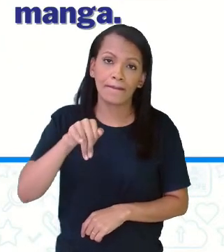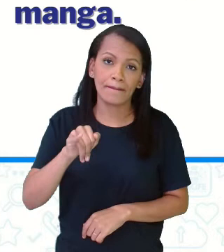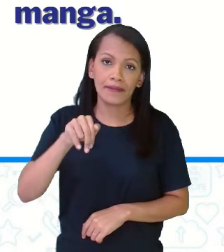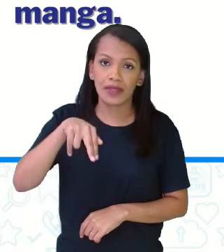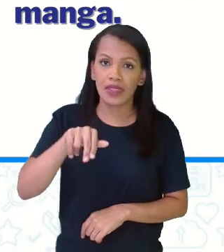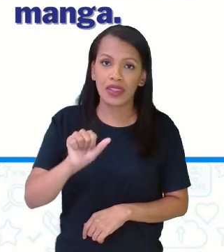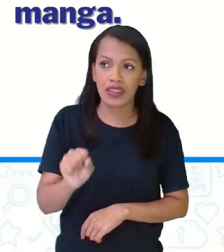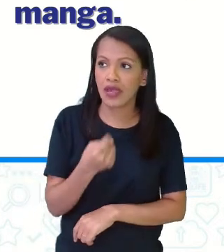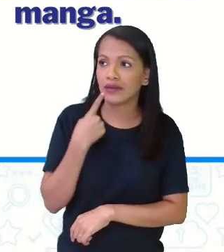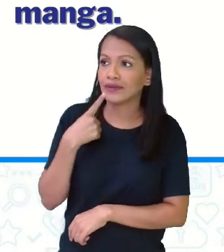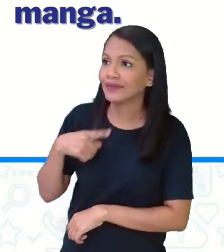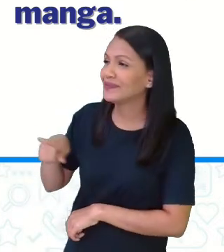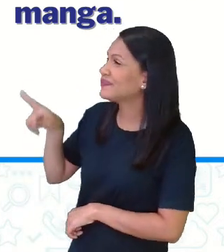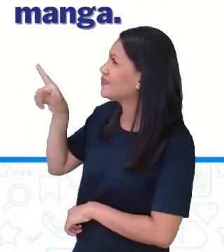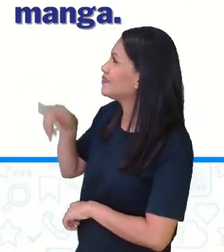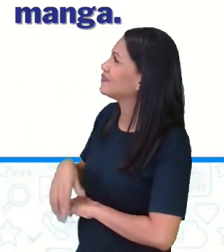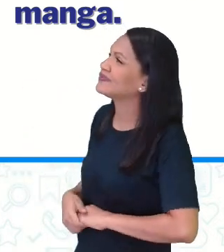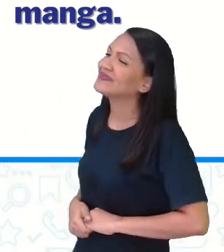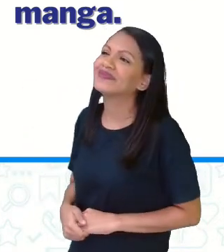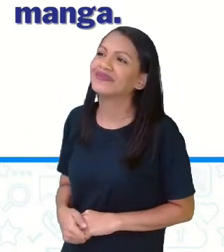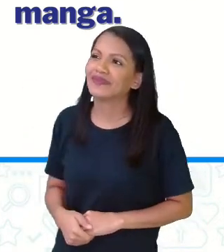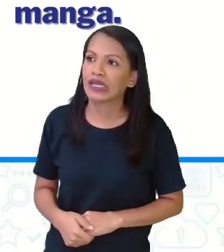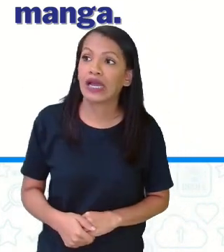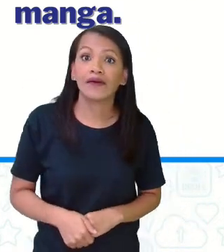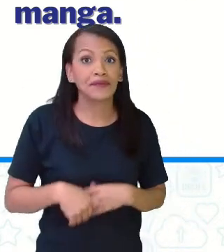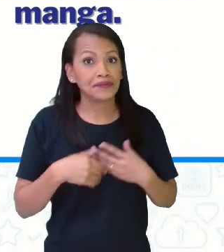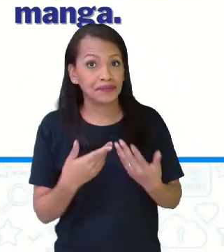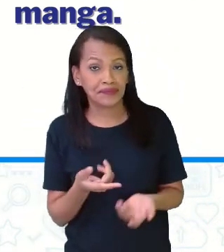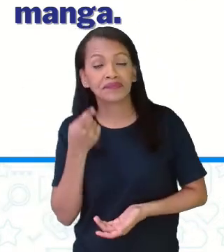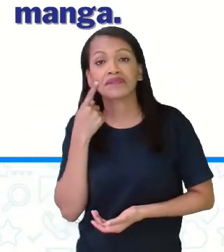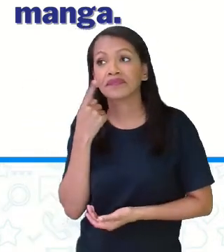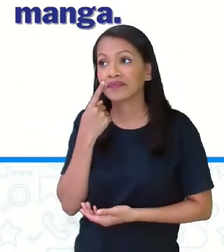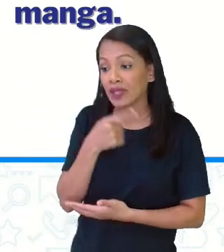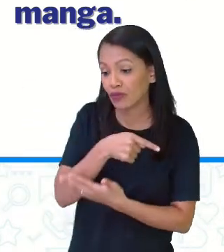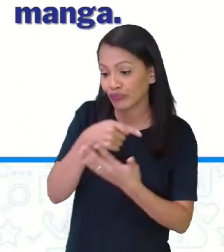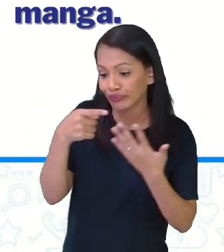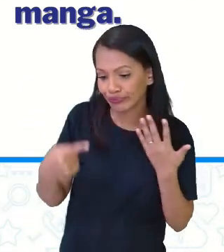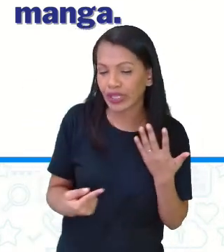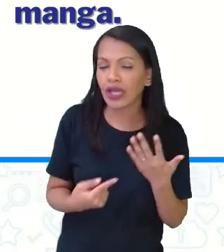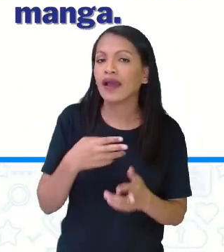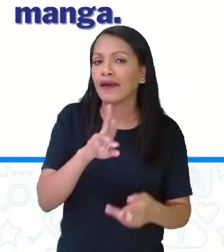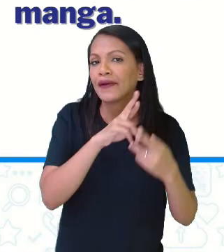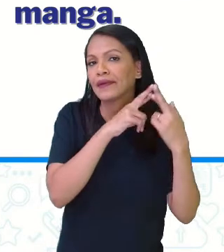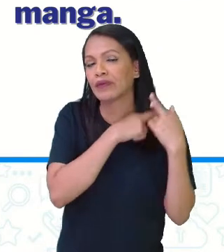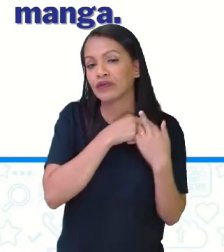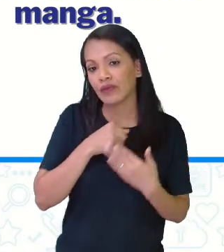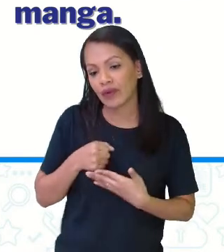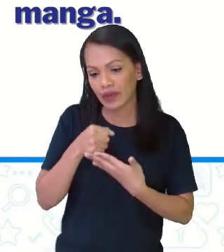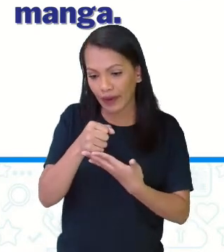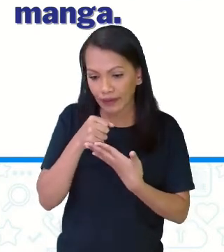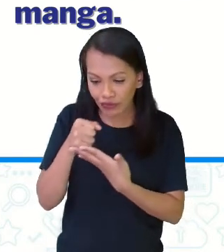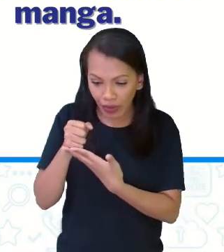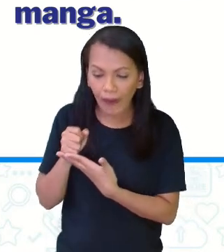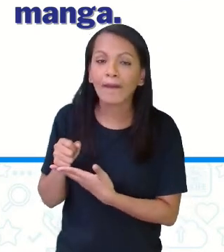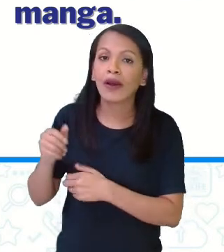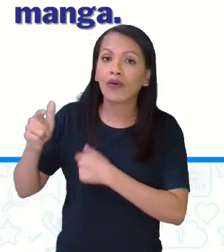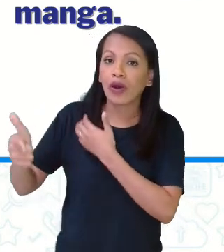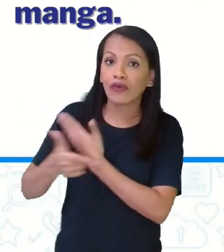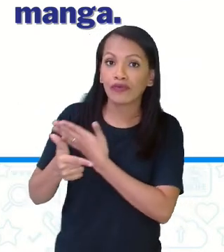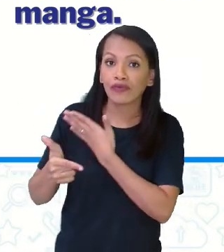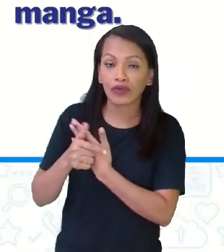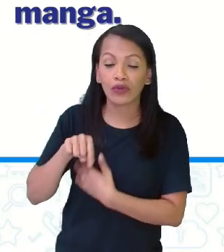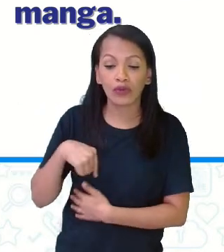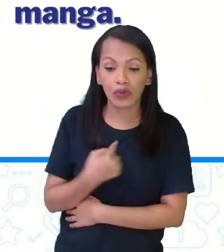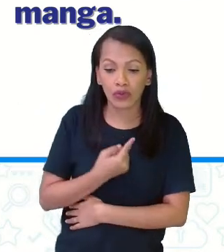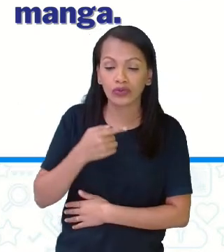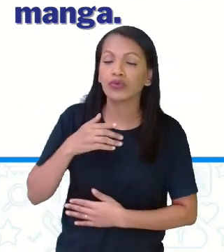em vitamina, cada uma delas vai ser responsável, vai contribuir numa determinada função do nosso